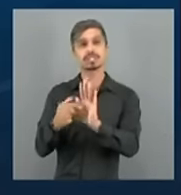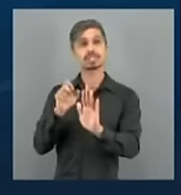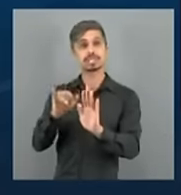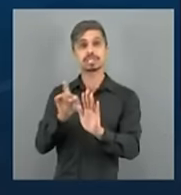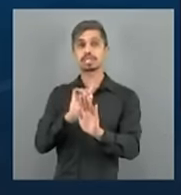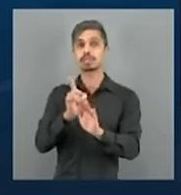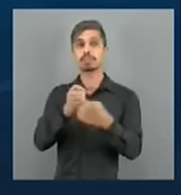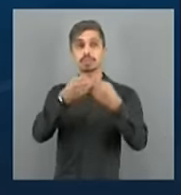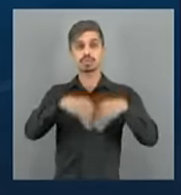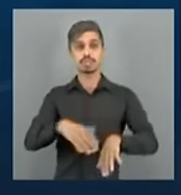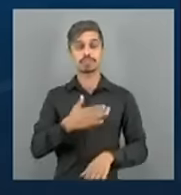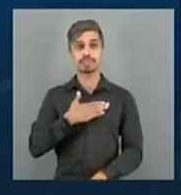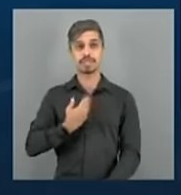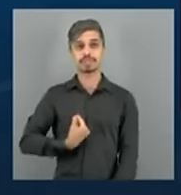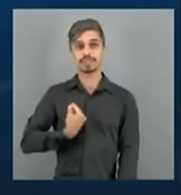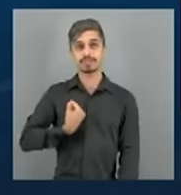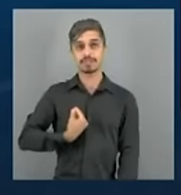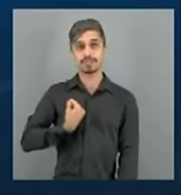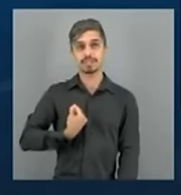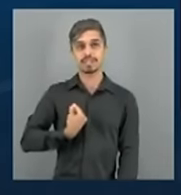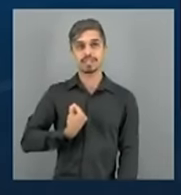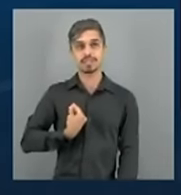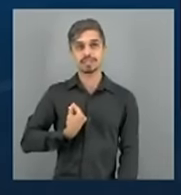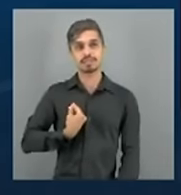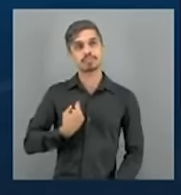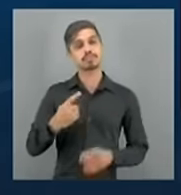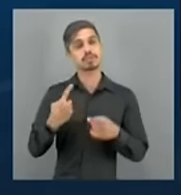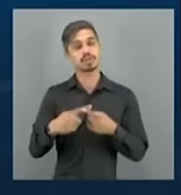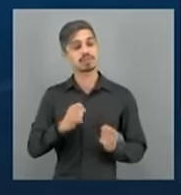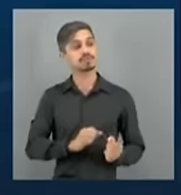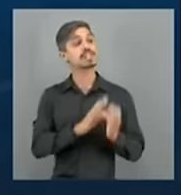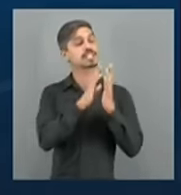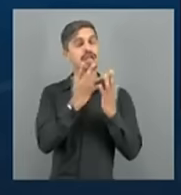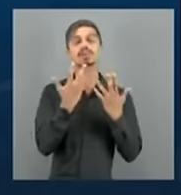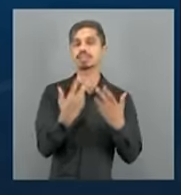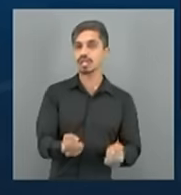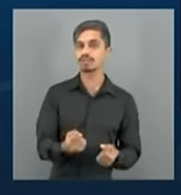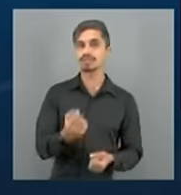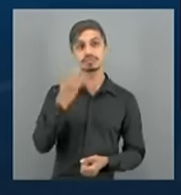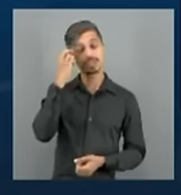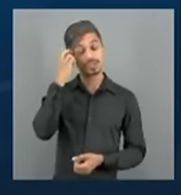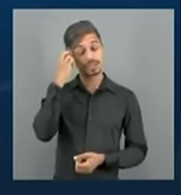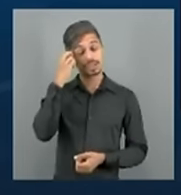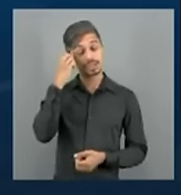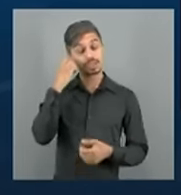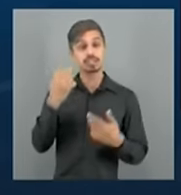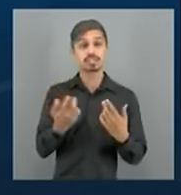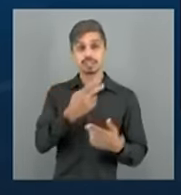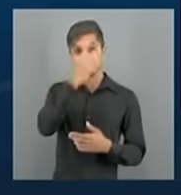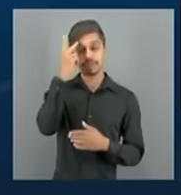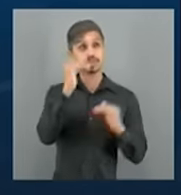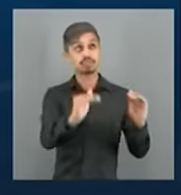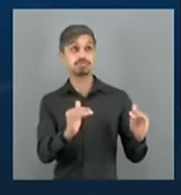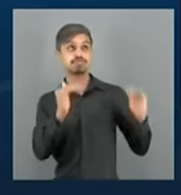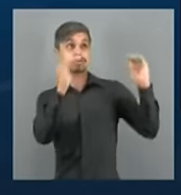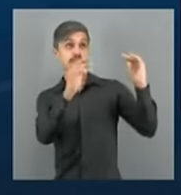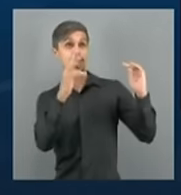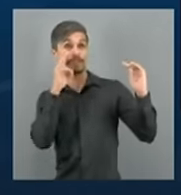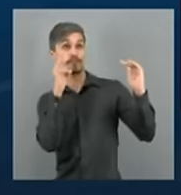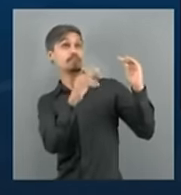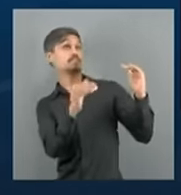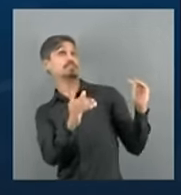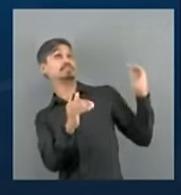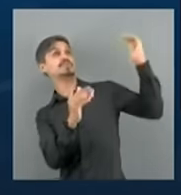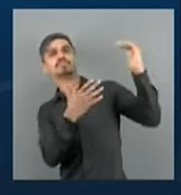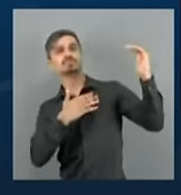minha... O que eu não vou enfrentar, né? Porque a gente também... É, quando, sabe quando as pessoas são maiores que a gente. Então, quando eu ver que é muito maior, eu não